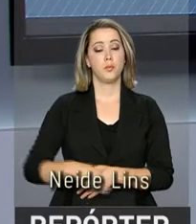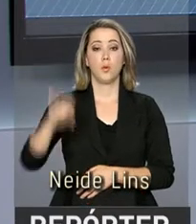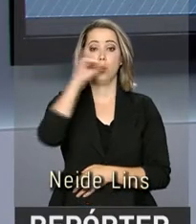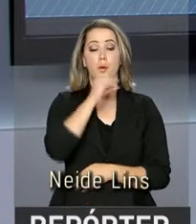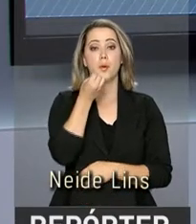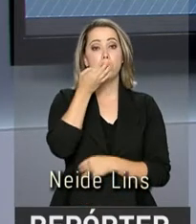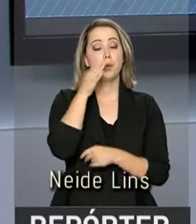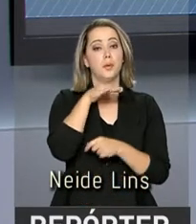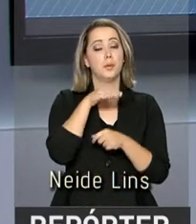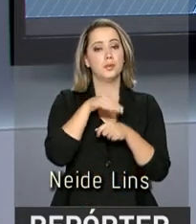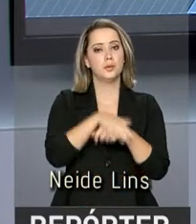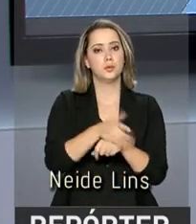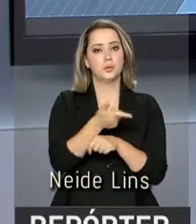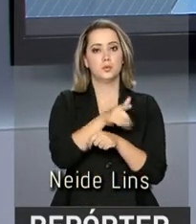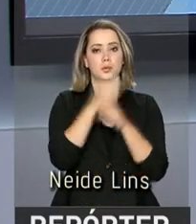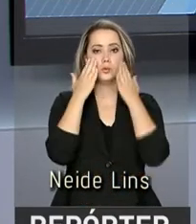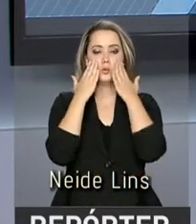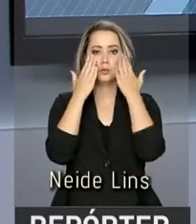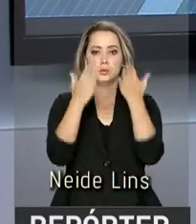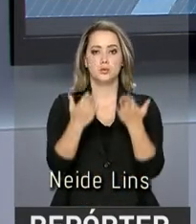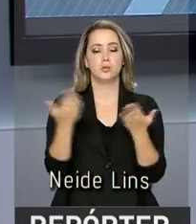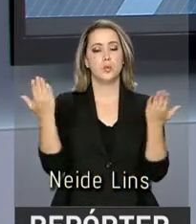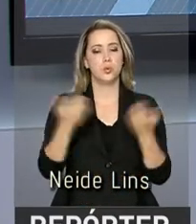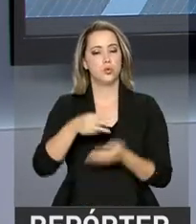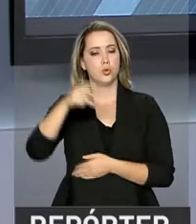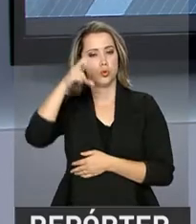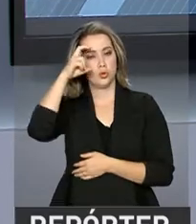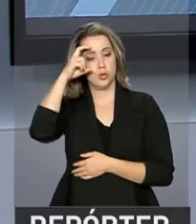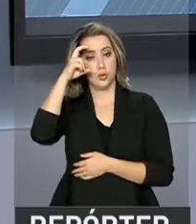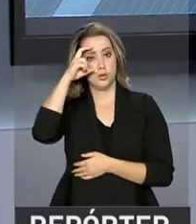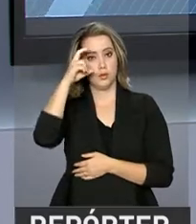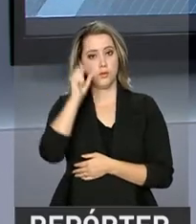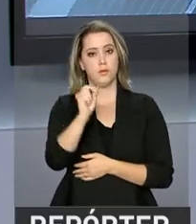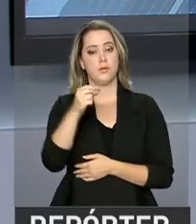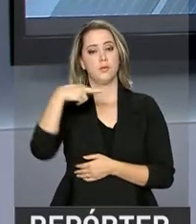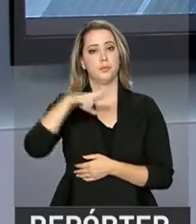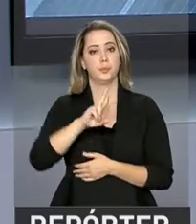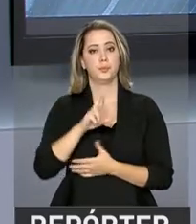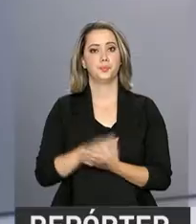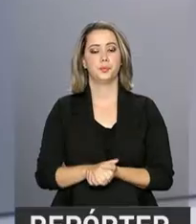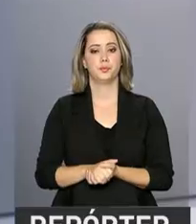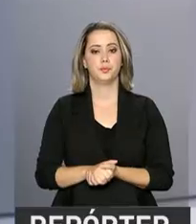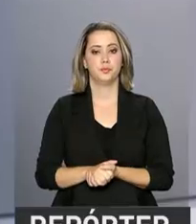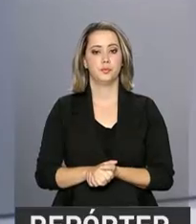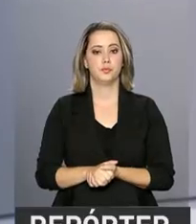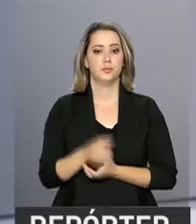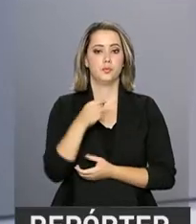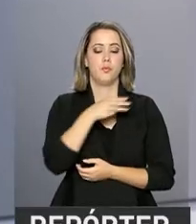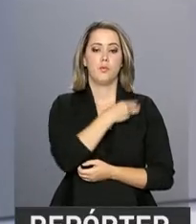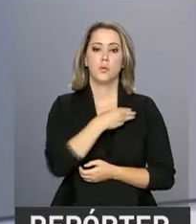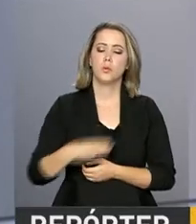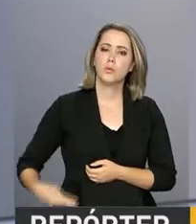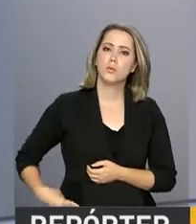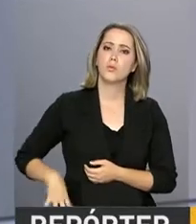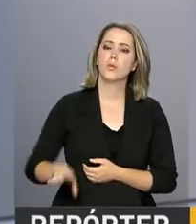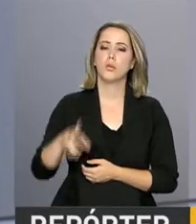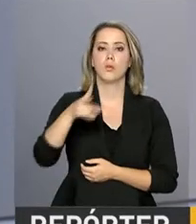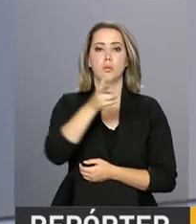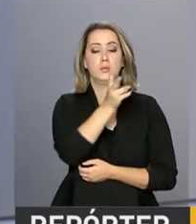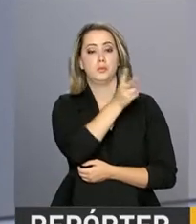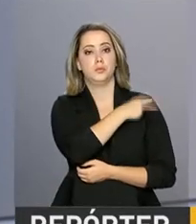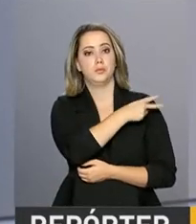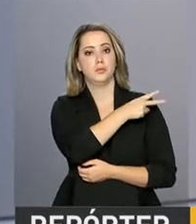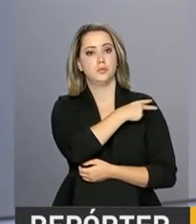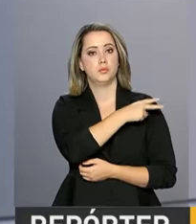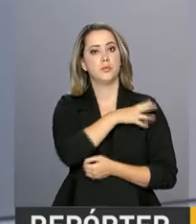Olá, boa noite. No ar, a última edição desta quinta-feira do Repórter NBR. O ministro-chefe do Gabinete de